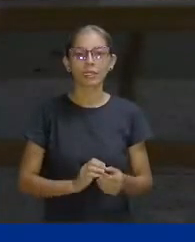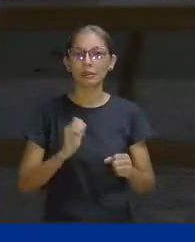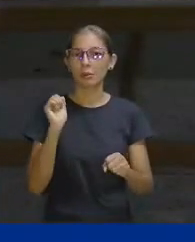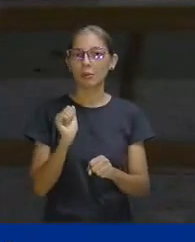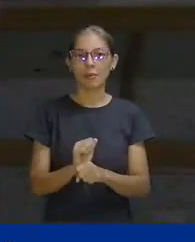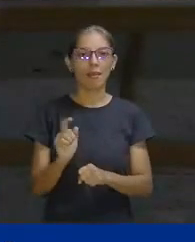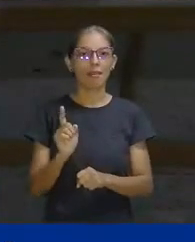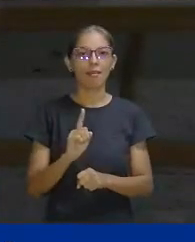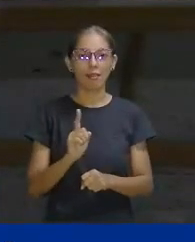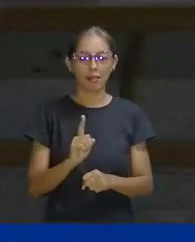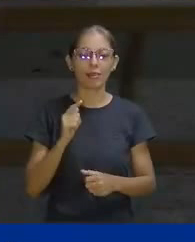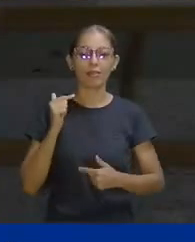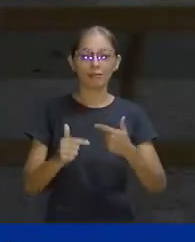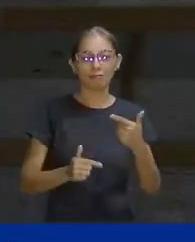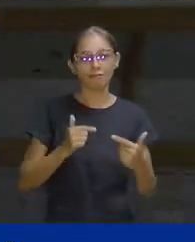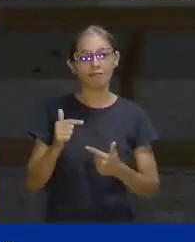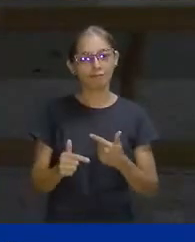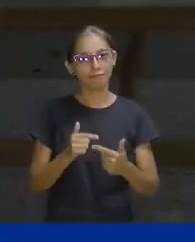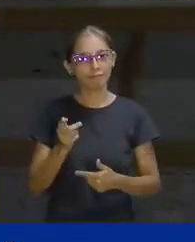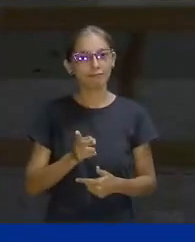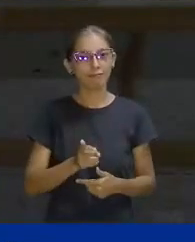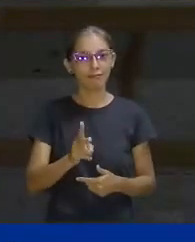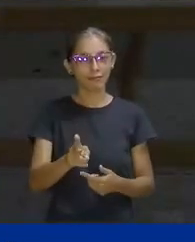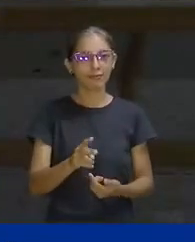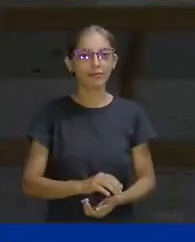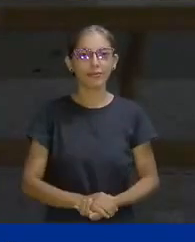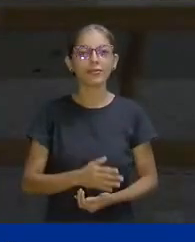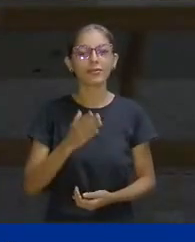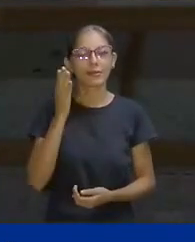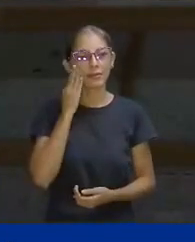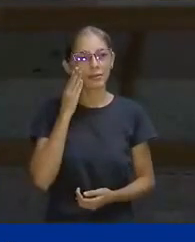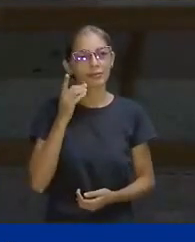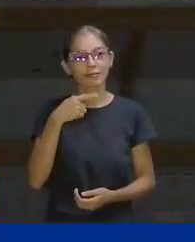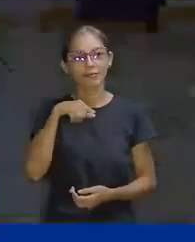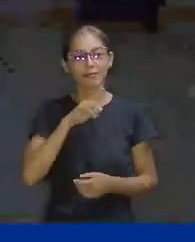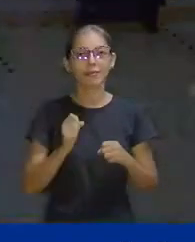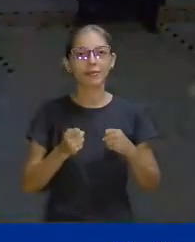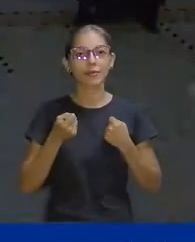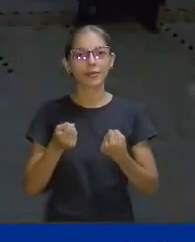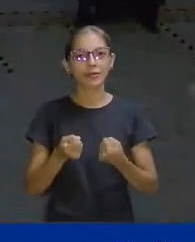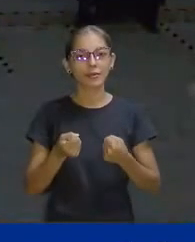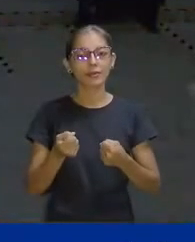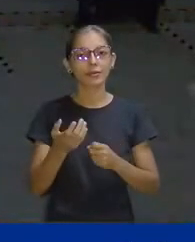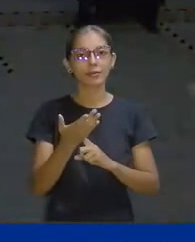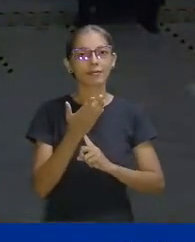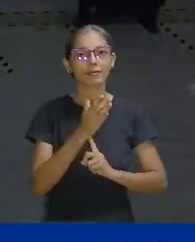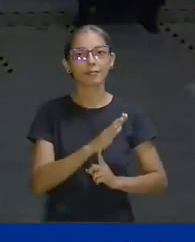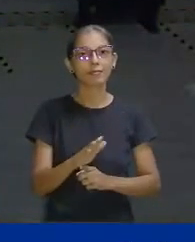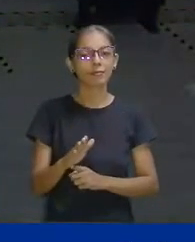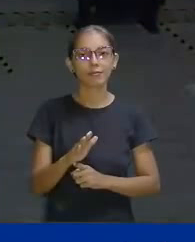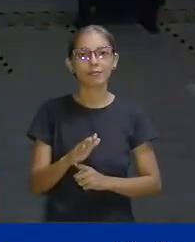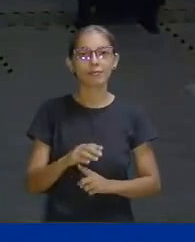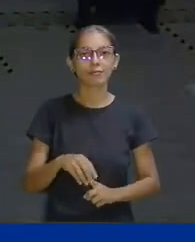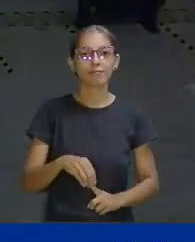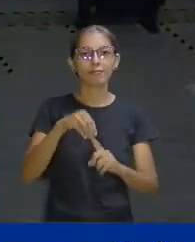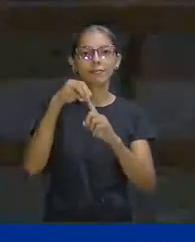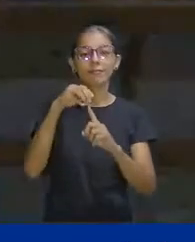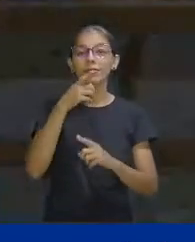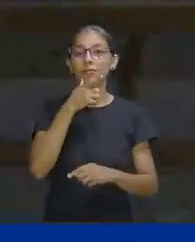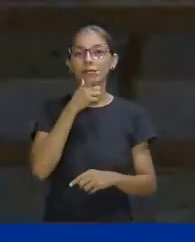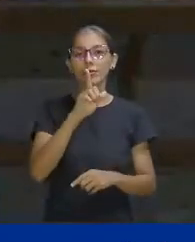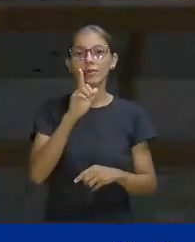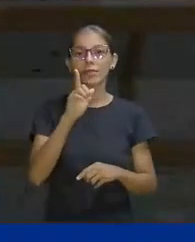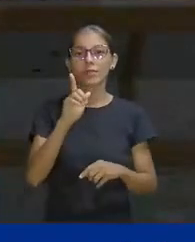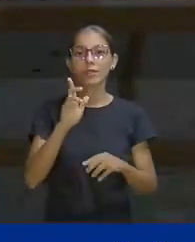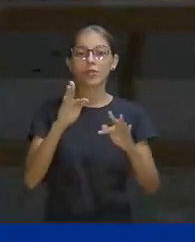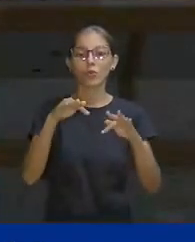eu não tenho dúvida que práticas como essa que vocês estão perseguindo nos colocará em posição de destaque realmente ao final do